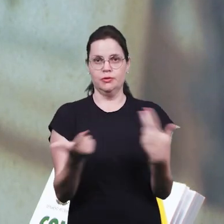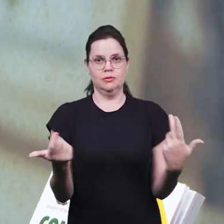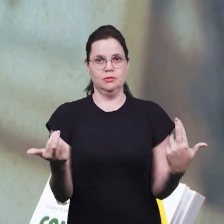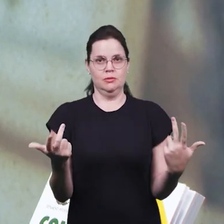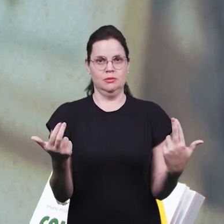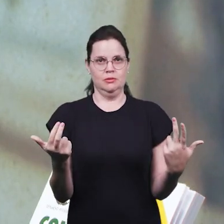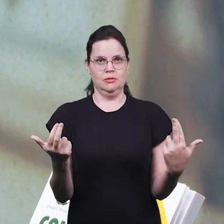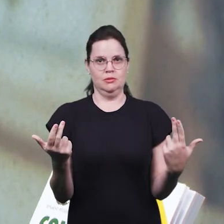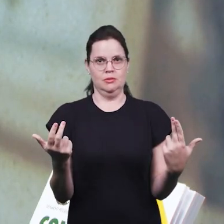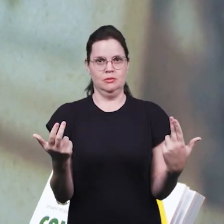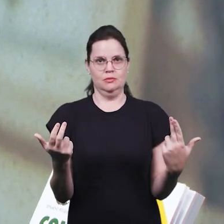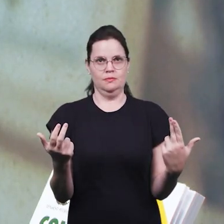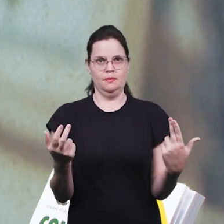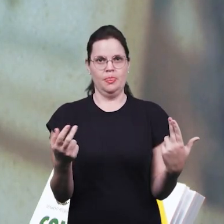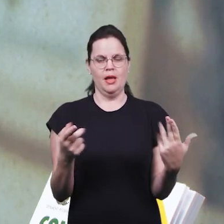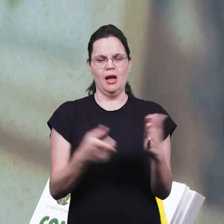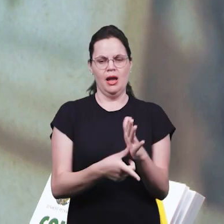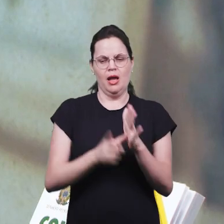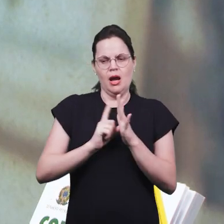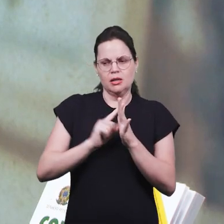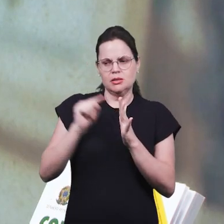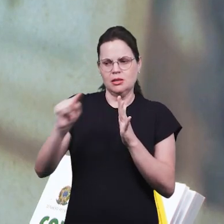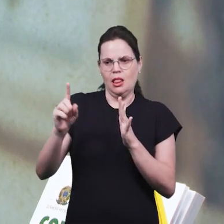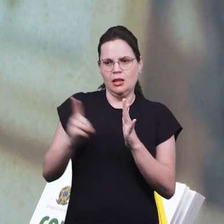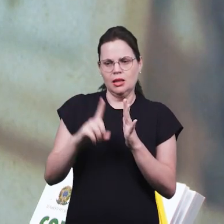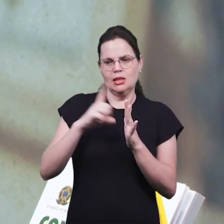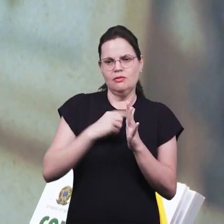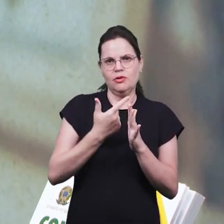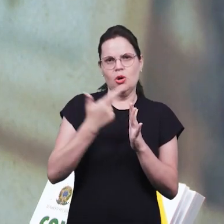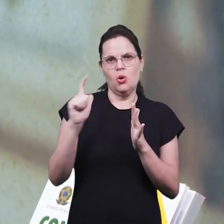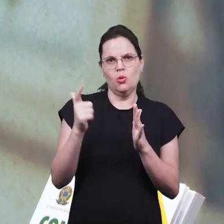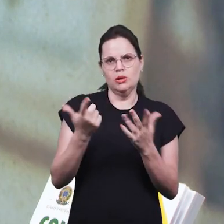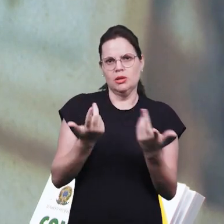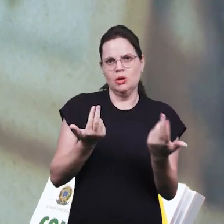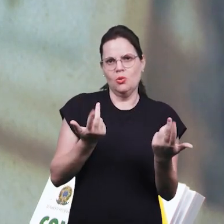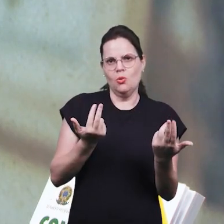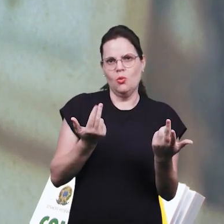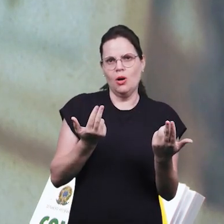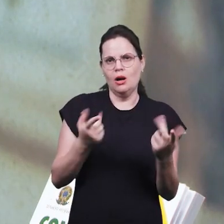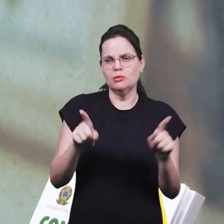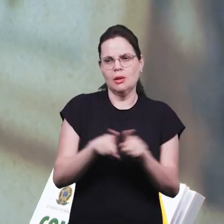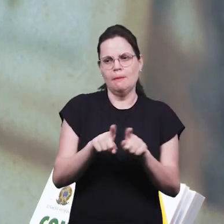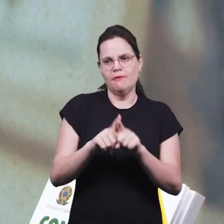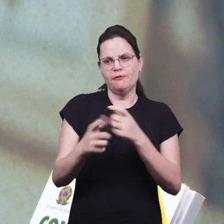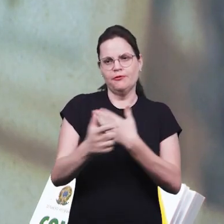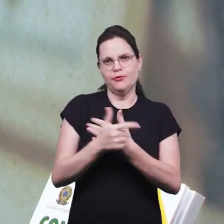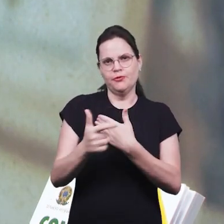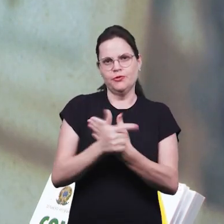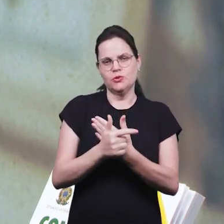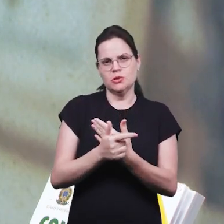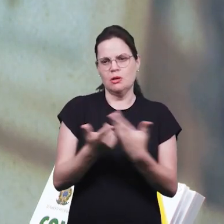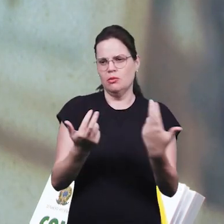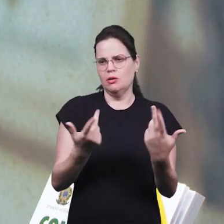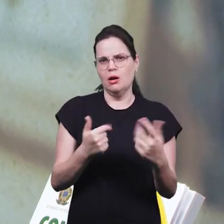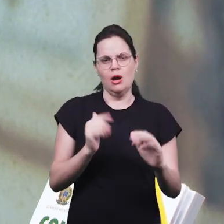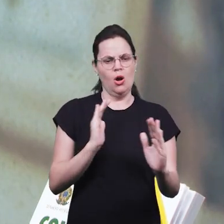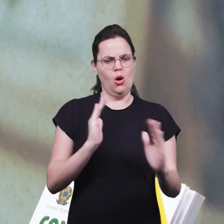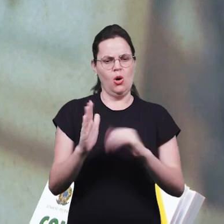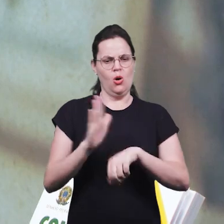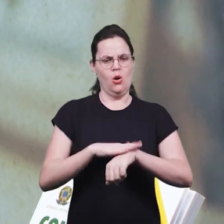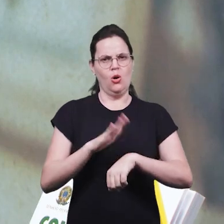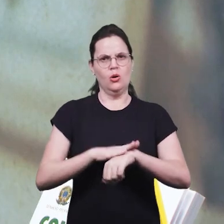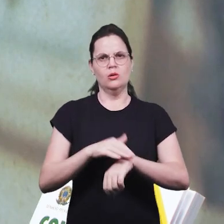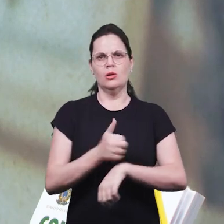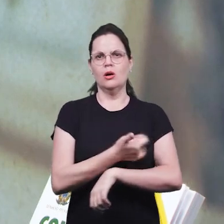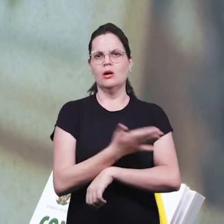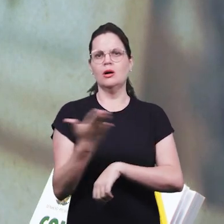trabalhou um período também próximo da entrada dela, mas que tinha a mesma habilidade técnica, tinha a mesma carga horária, tinha a